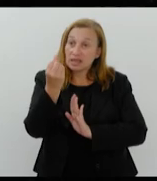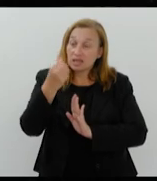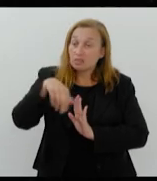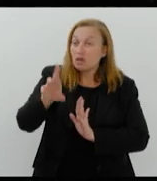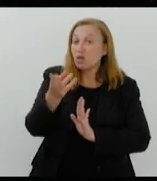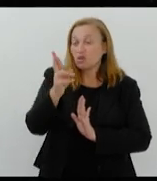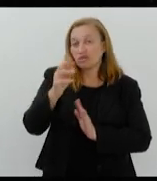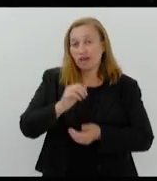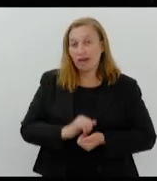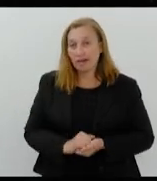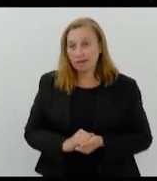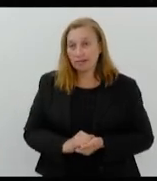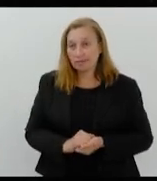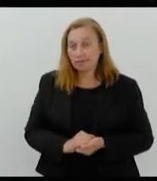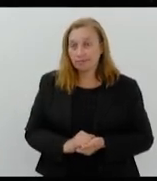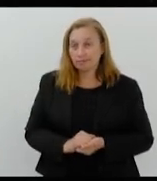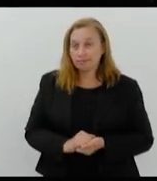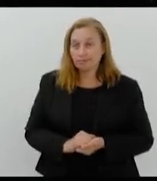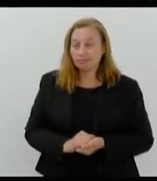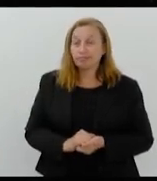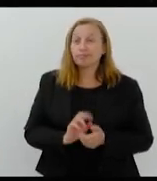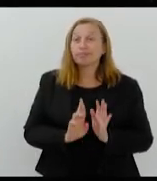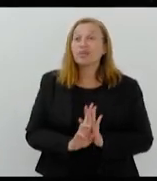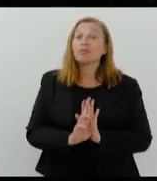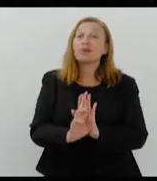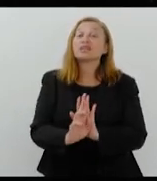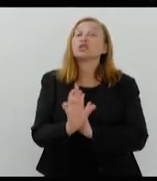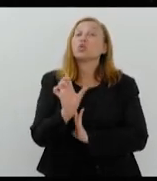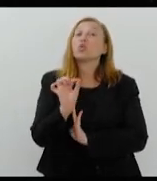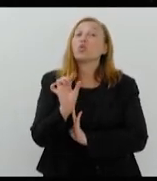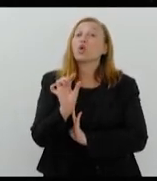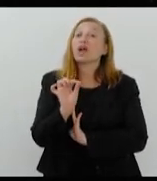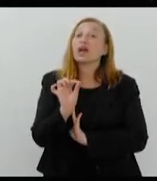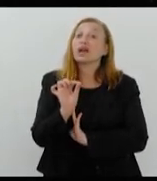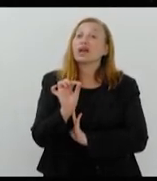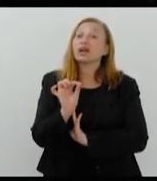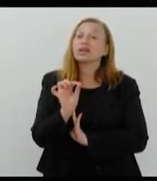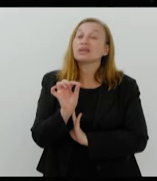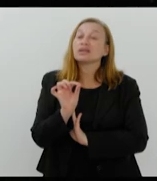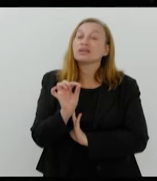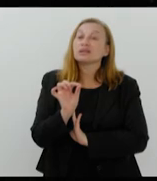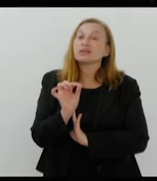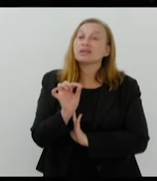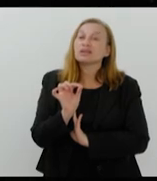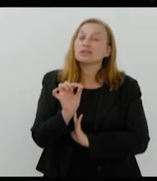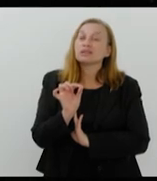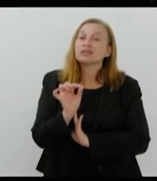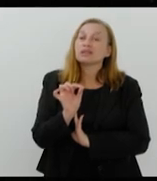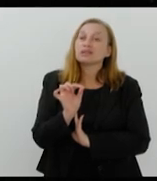de reais. Isto representa dizer que as despesas